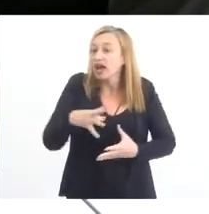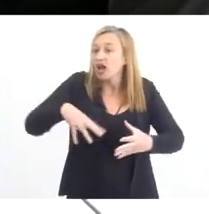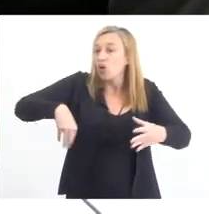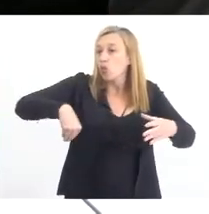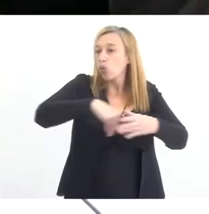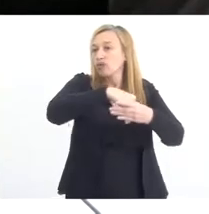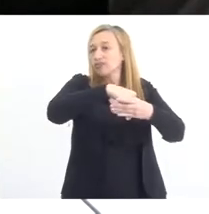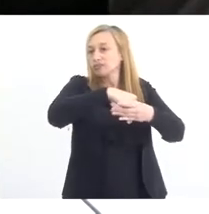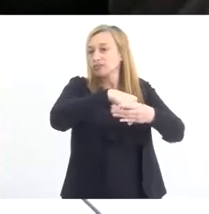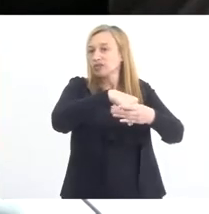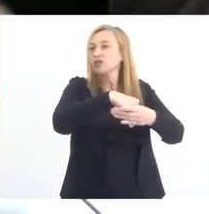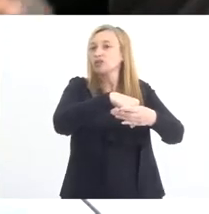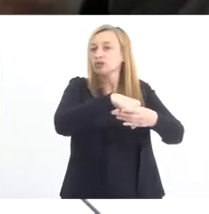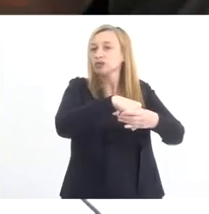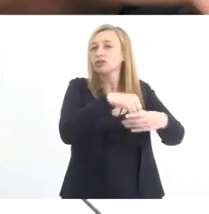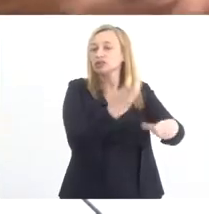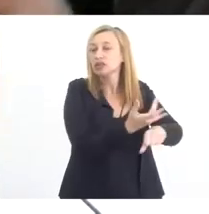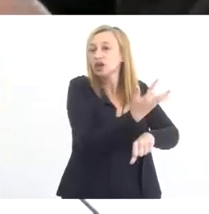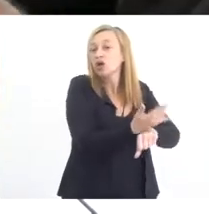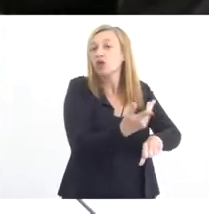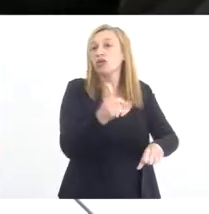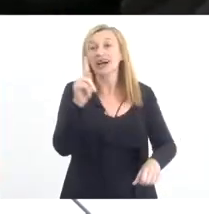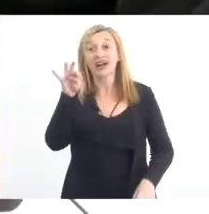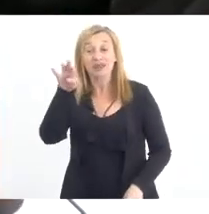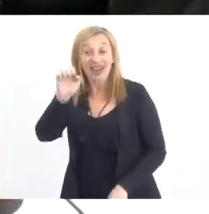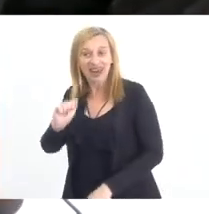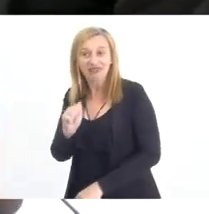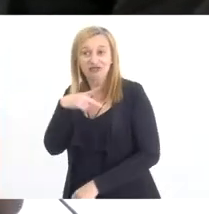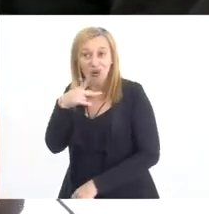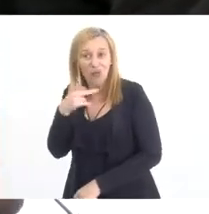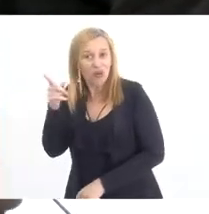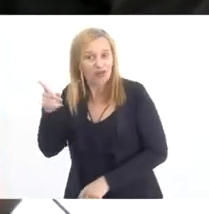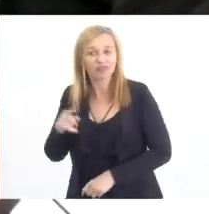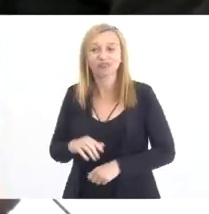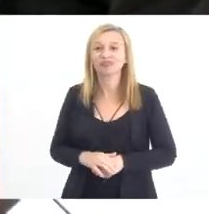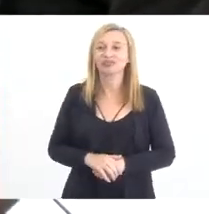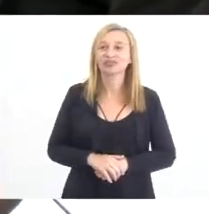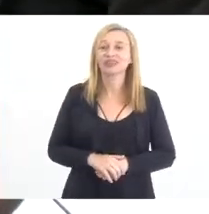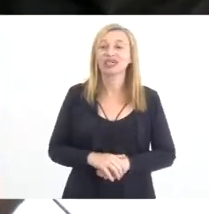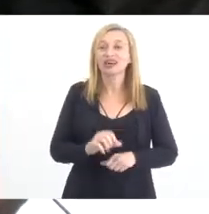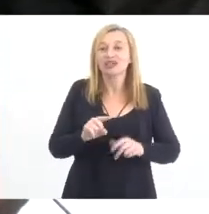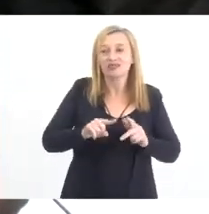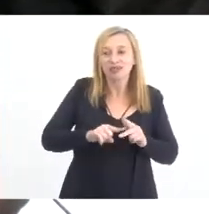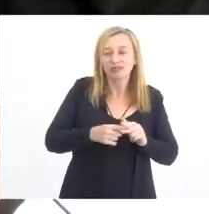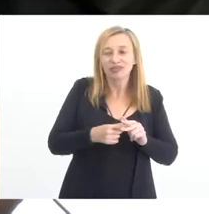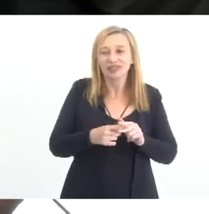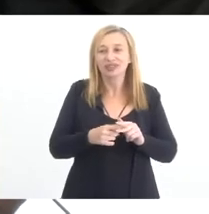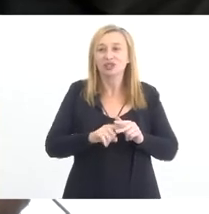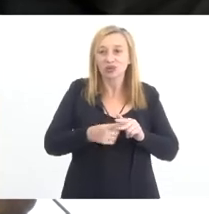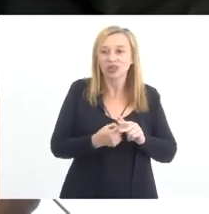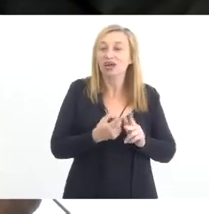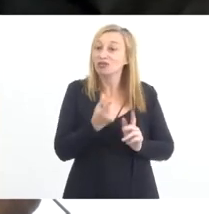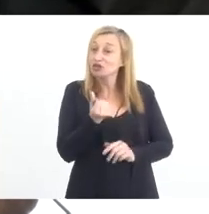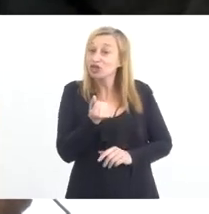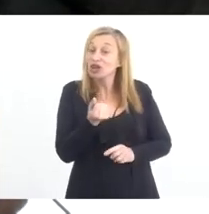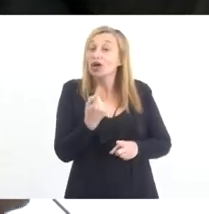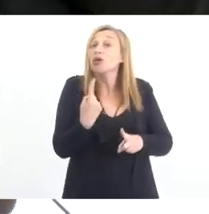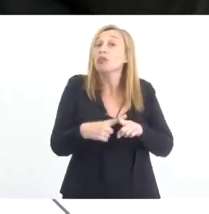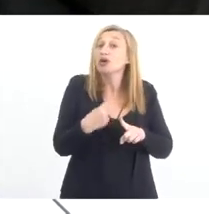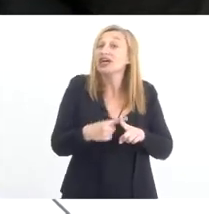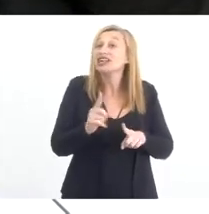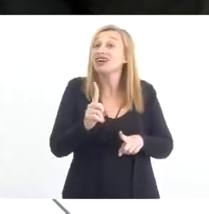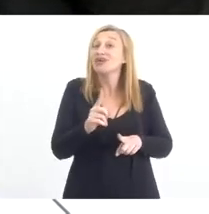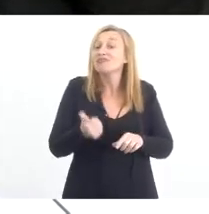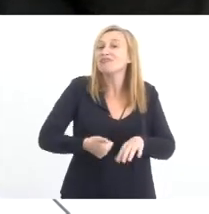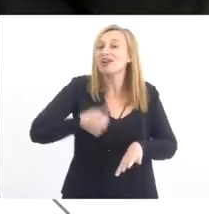transferir. Porque, como a Gabriela falou, vai ter que se mexer com dinheiro. Então, por que não